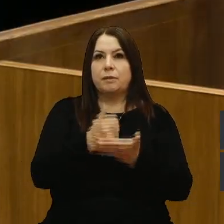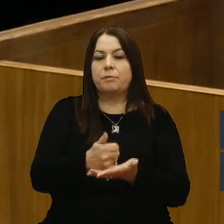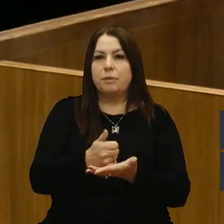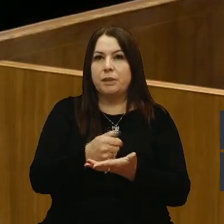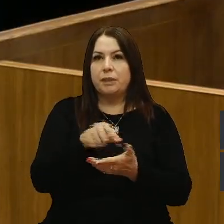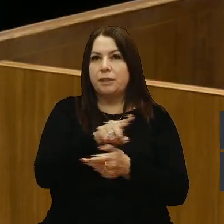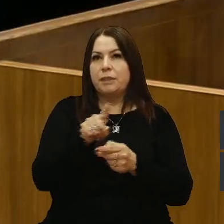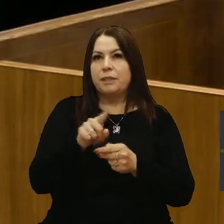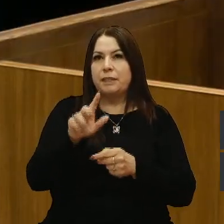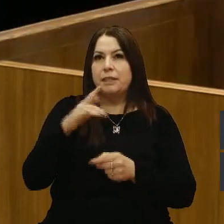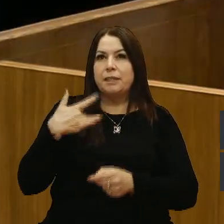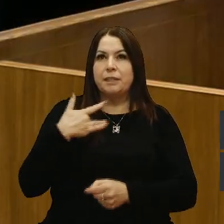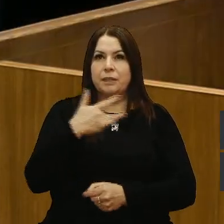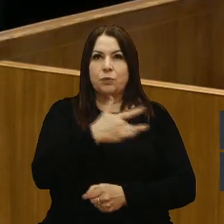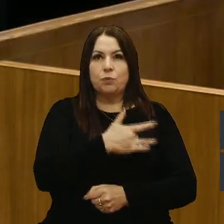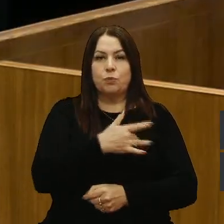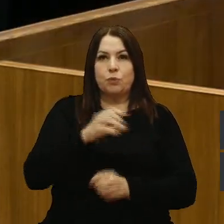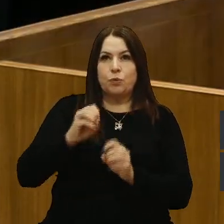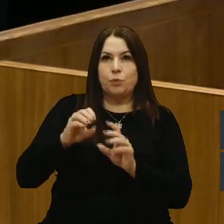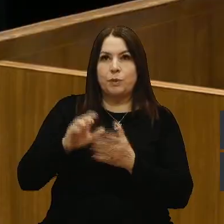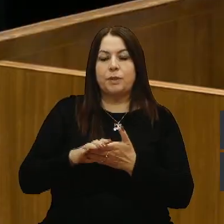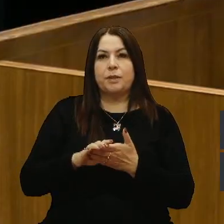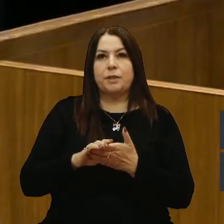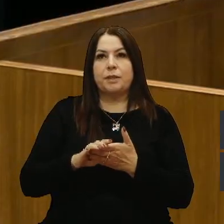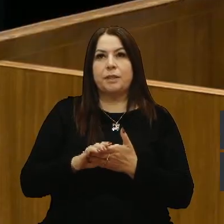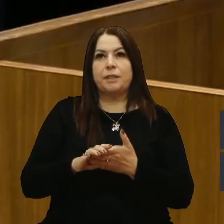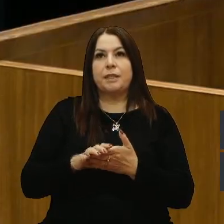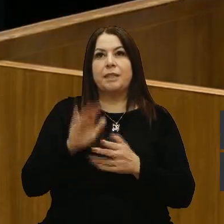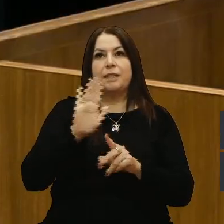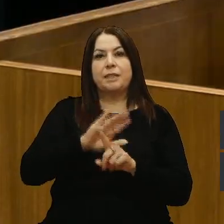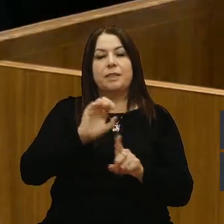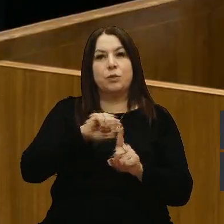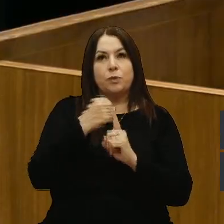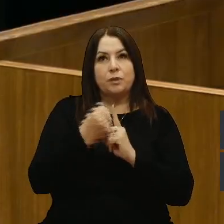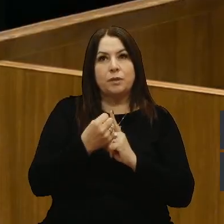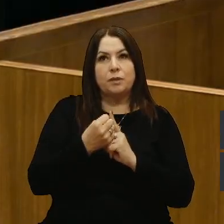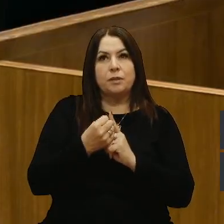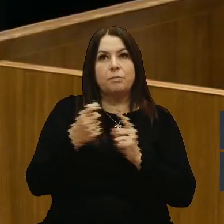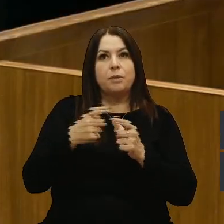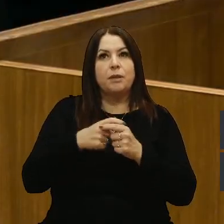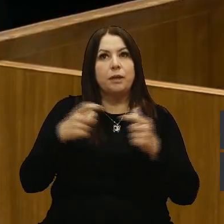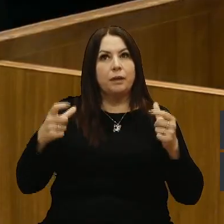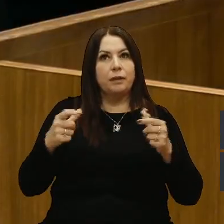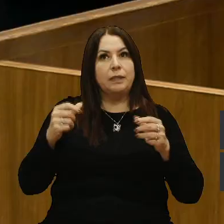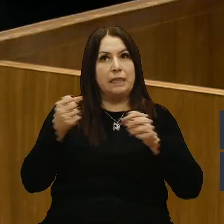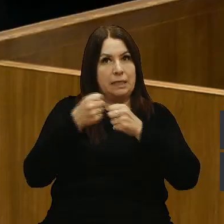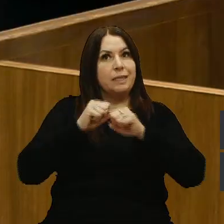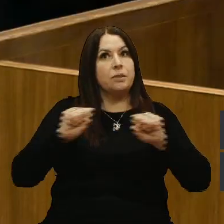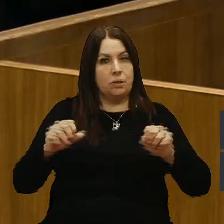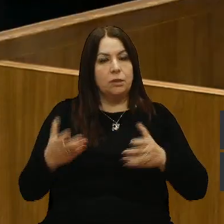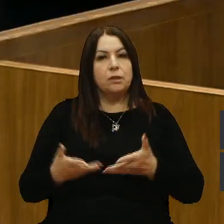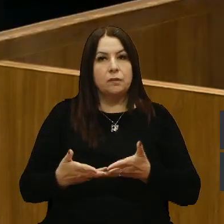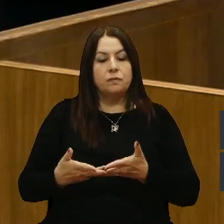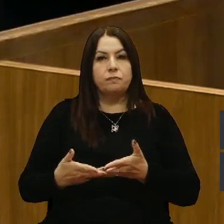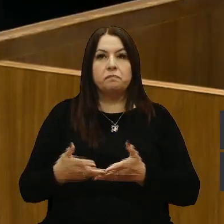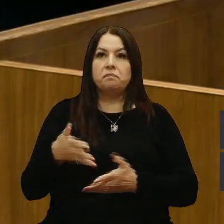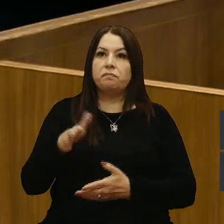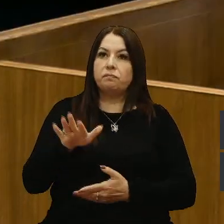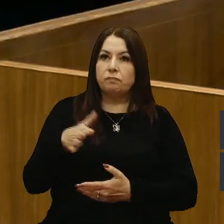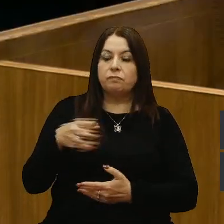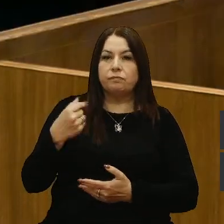na saúde, na educação e na assistência, porque eram grandes secretarias e